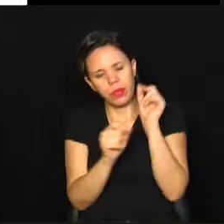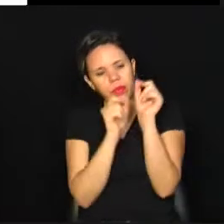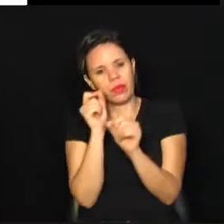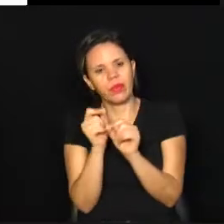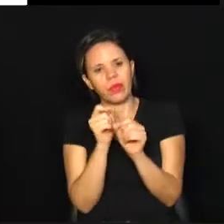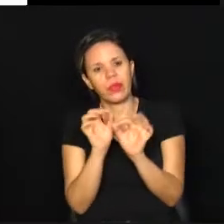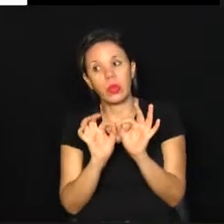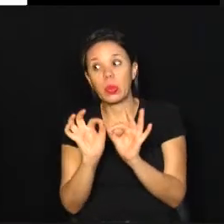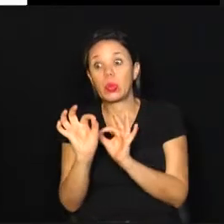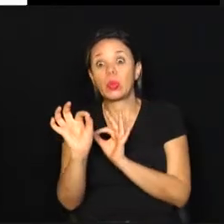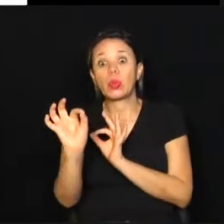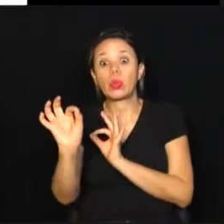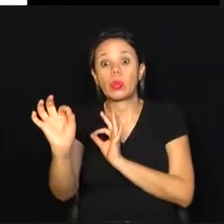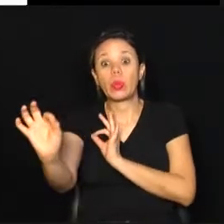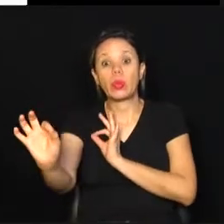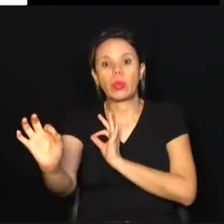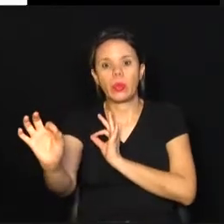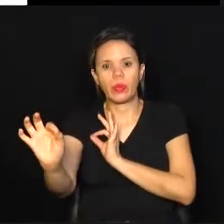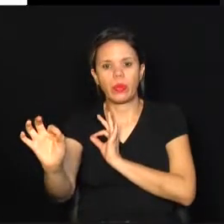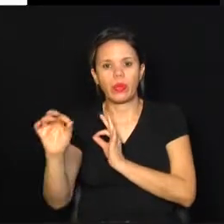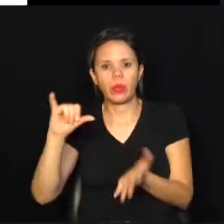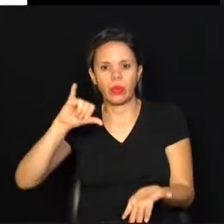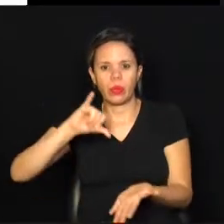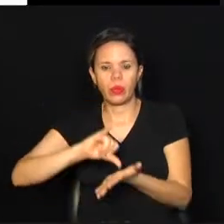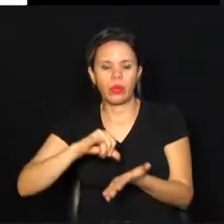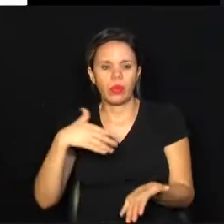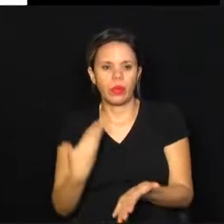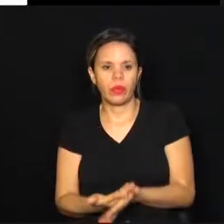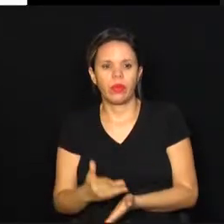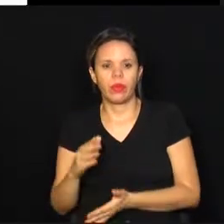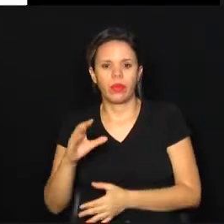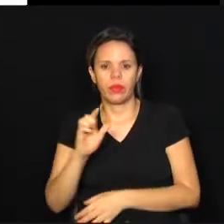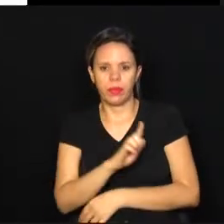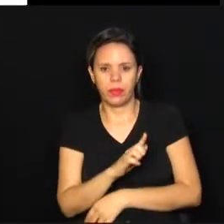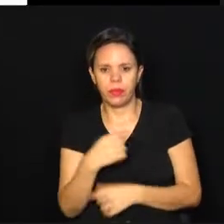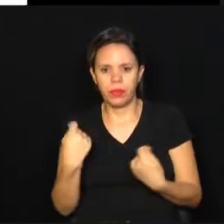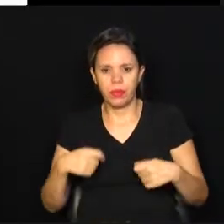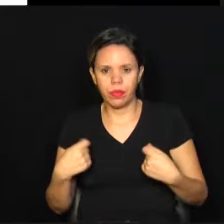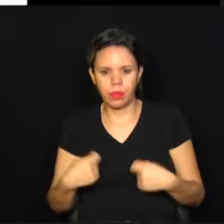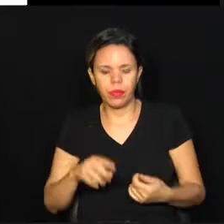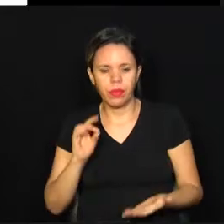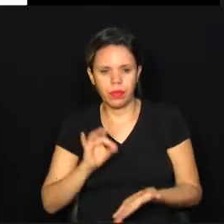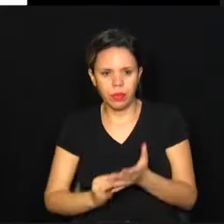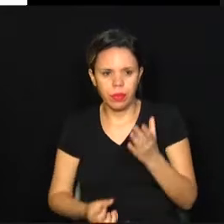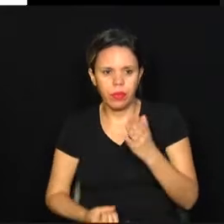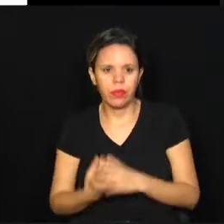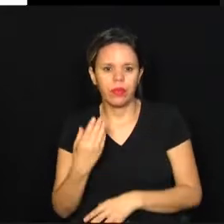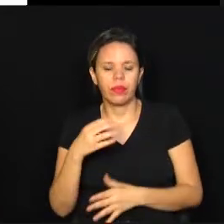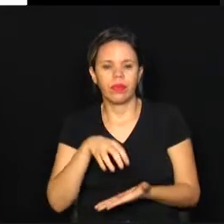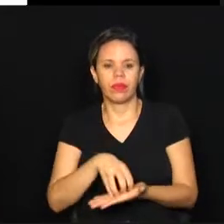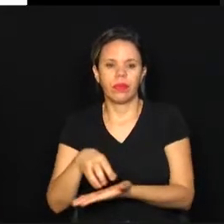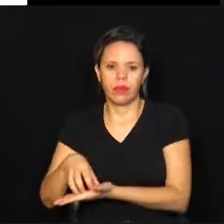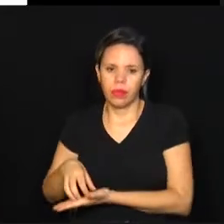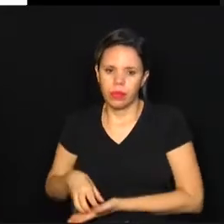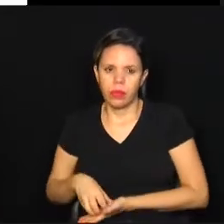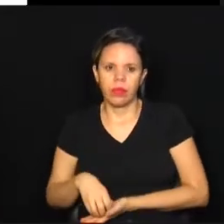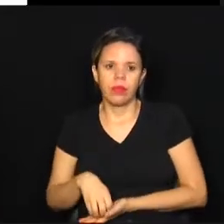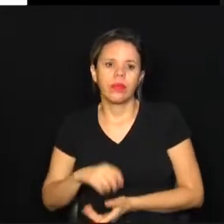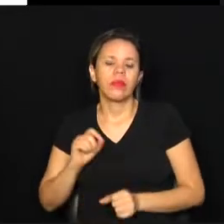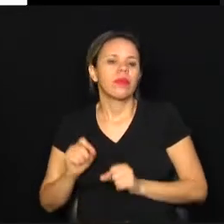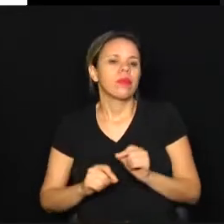de distância geográfica, né? E a gente precisa, de fato, criar centralidades